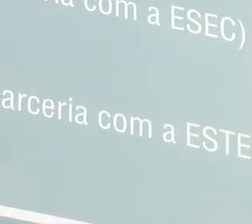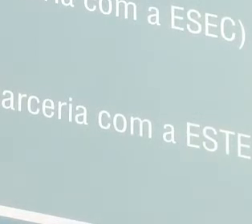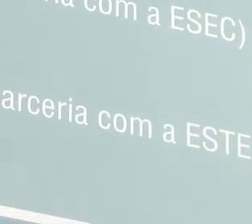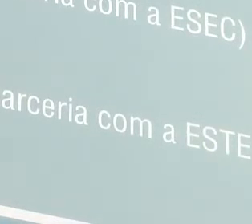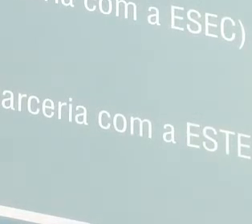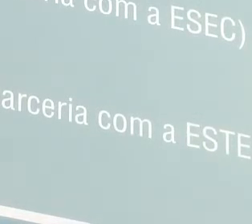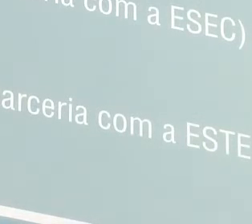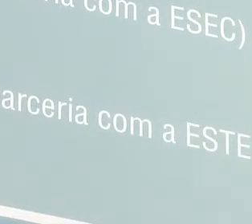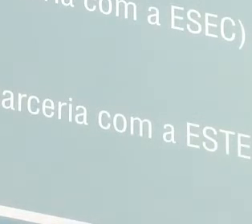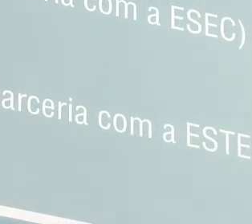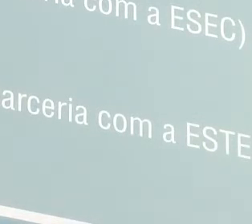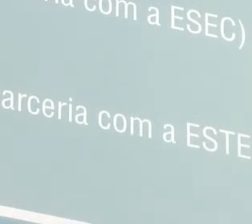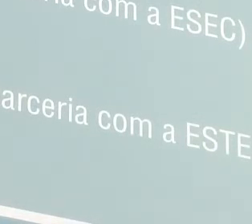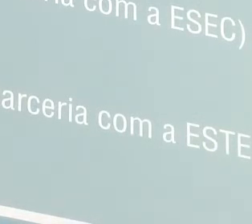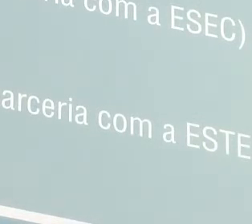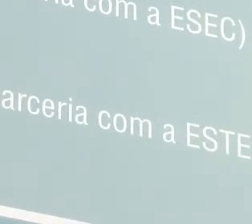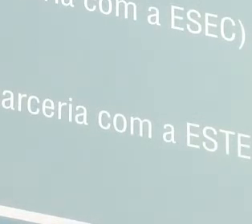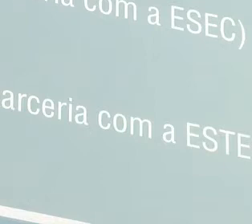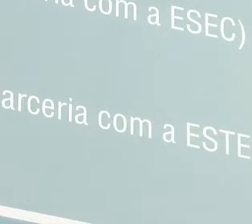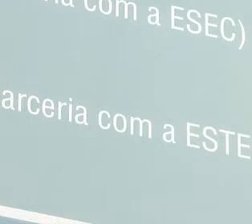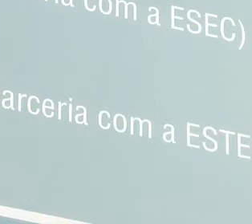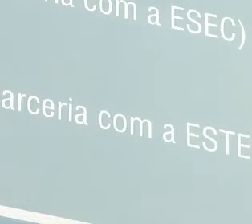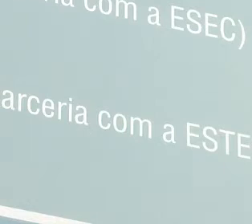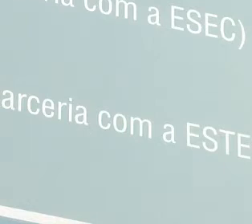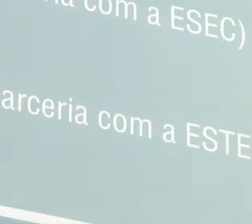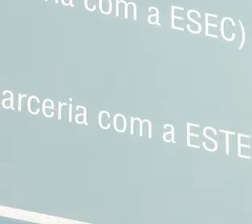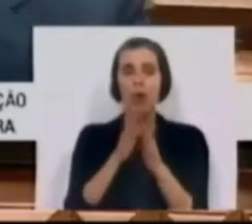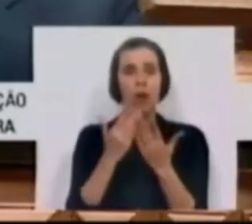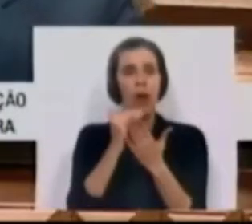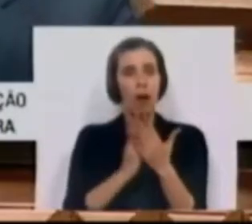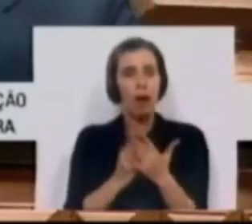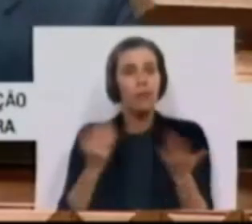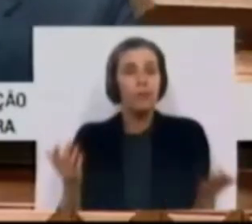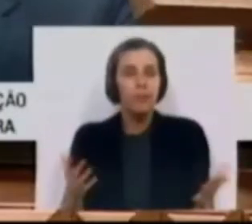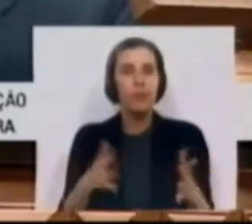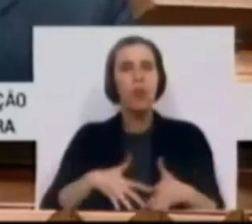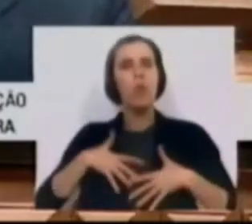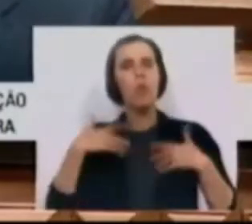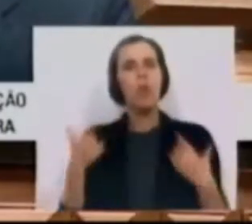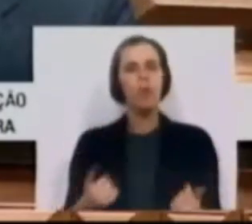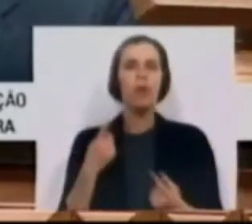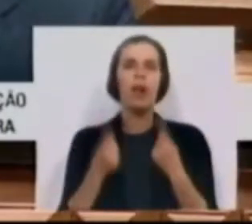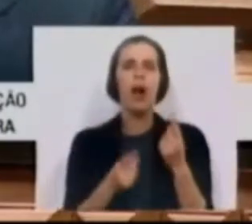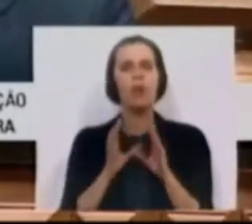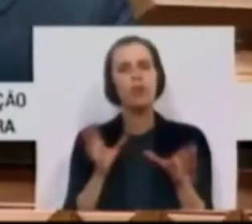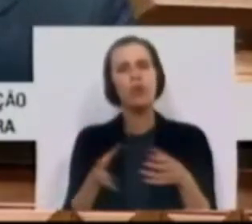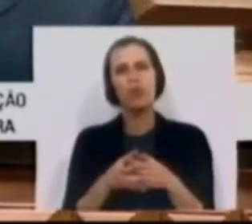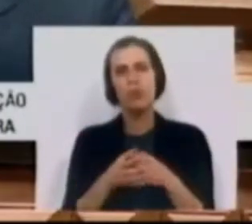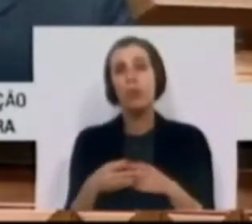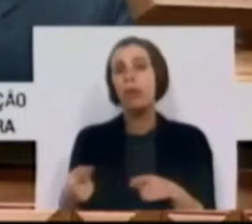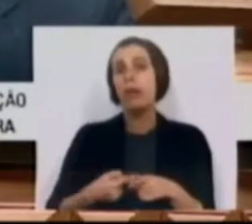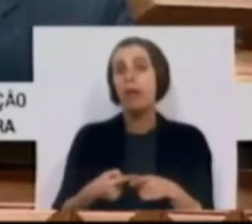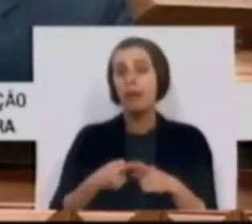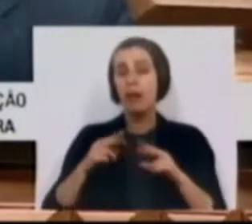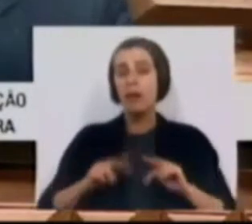oferecem exatamente os mesmos cursos, algumas vezes com os mesmos professores e com as mesmas sementas? Será que o conforto de alguns grupos de interesse